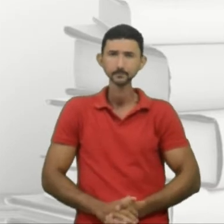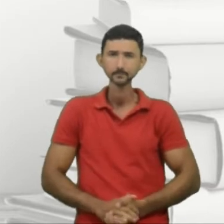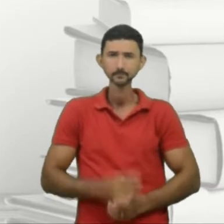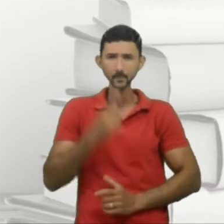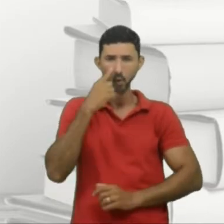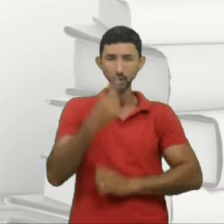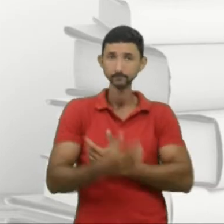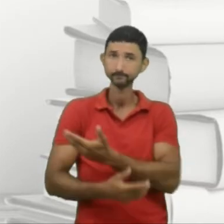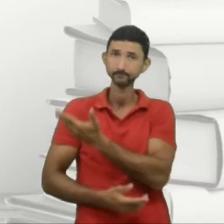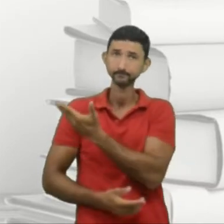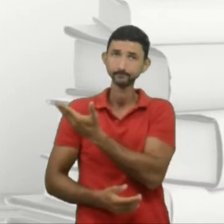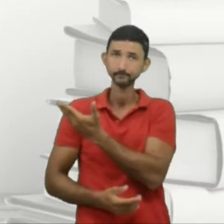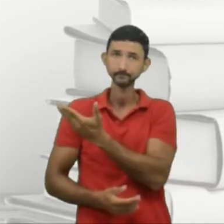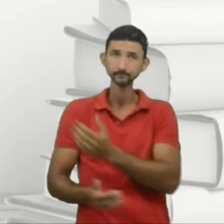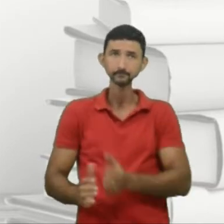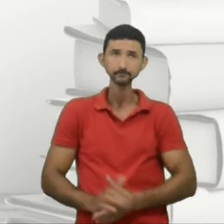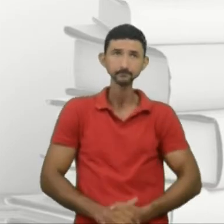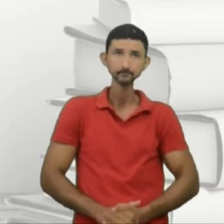acompanha comigo.